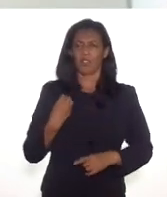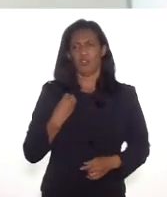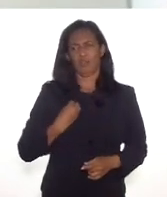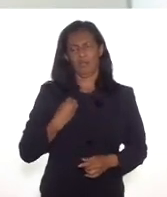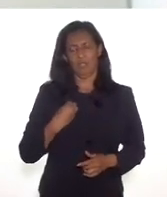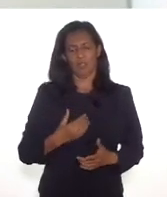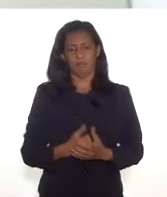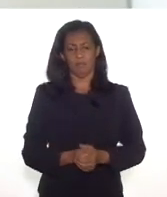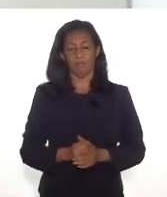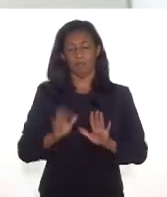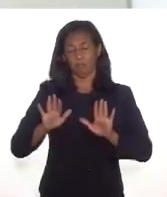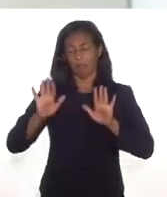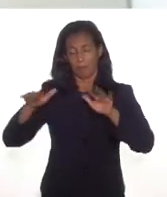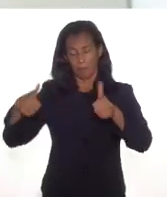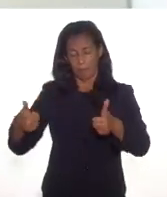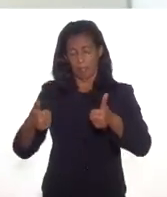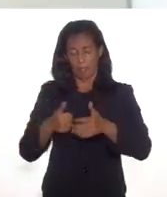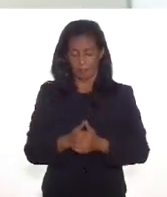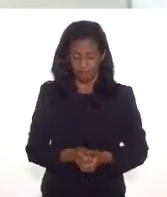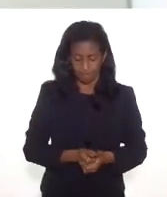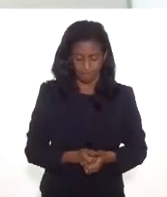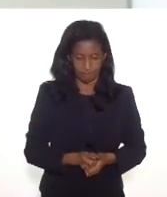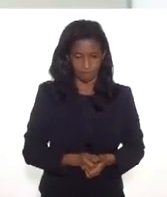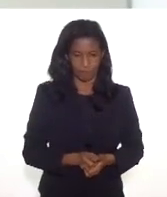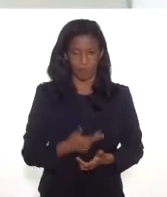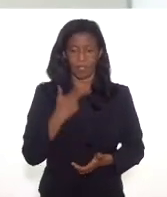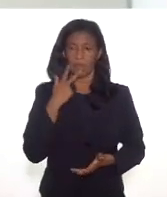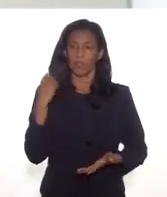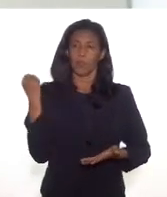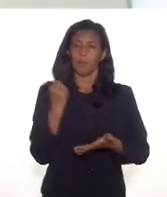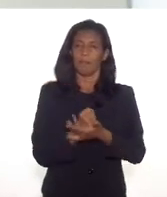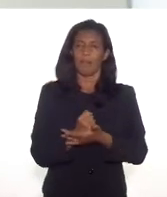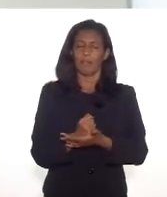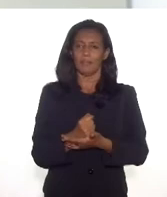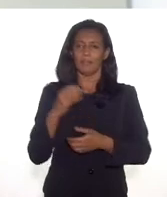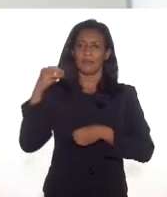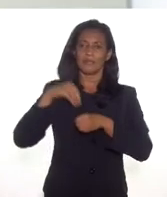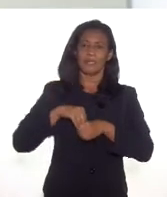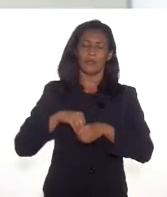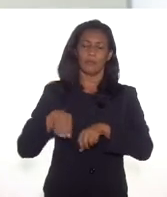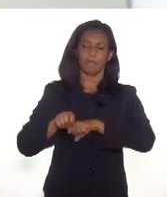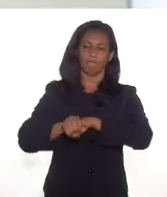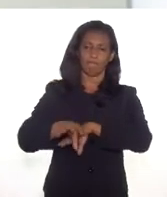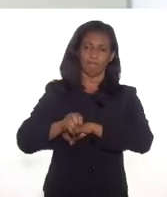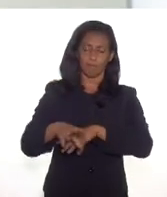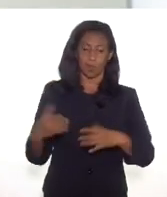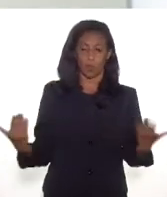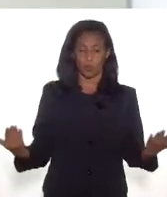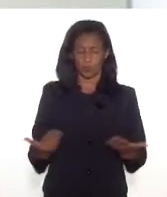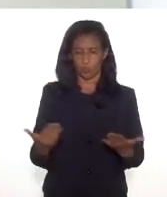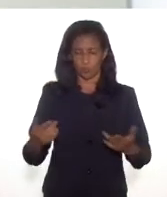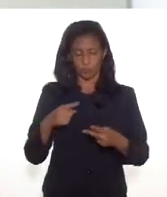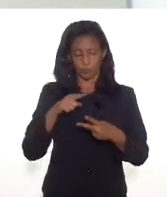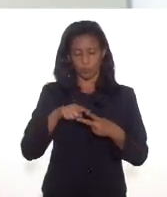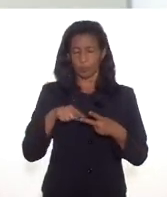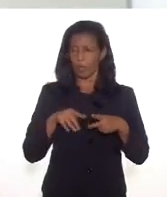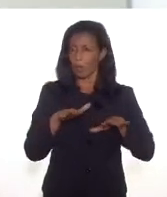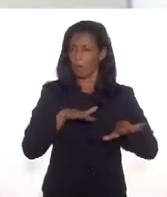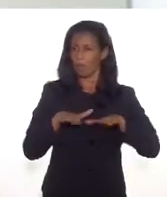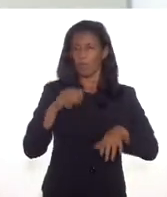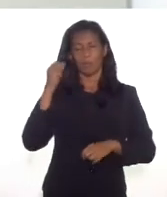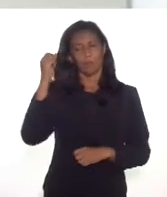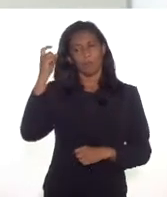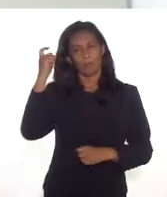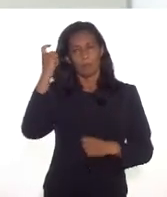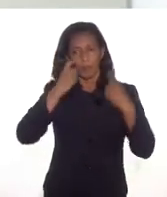vidas. Mas bem, senhor presidente, eu quero falar sobre o impacto dessa realidade na educação, porque hoje a gente vive dois movimentos muito